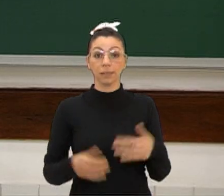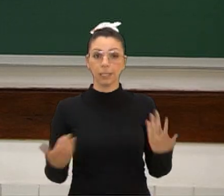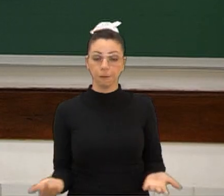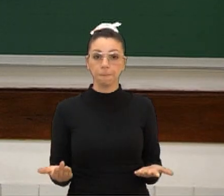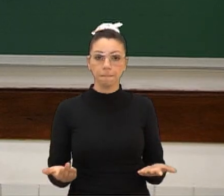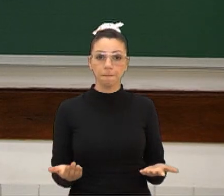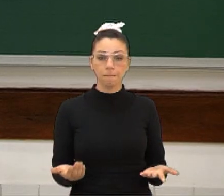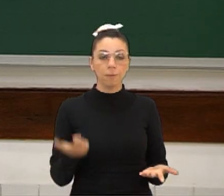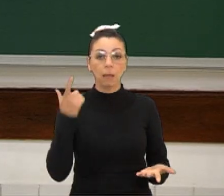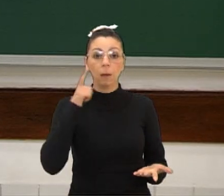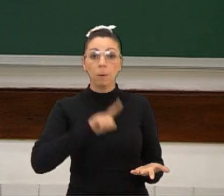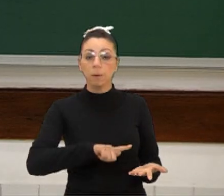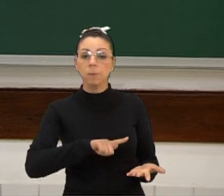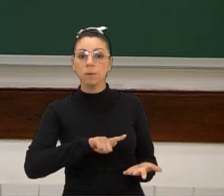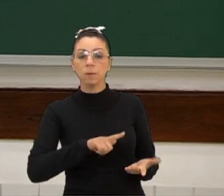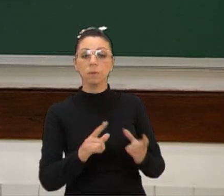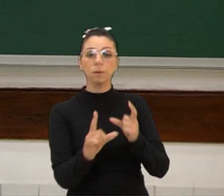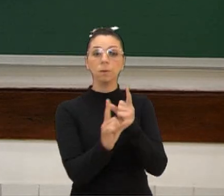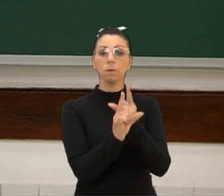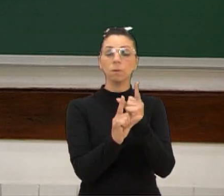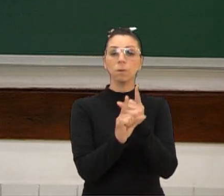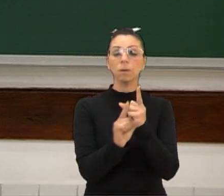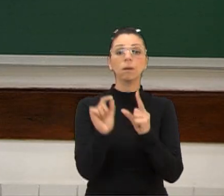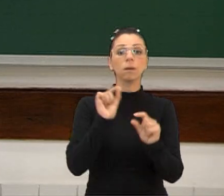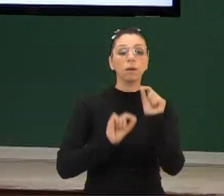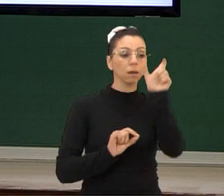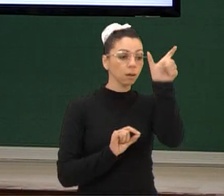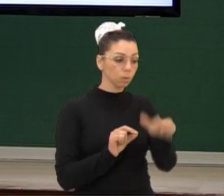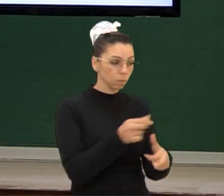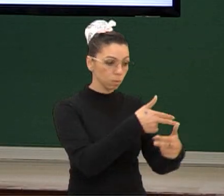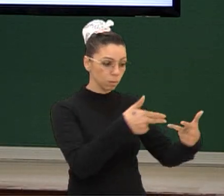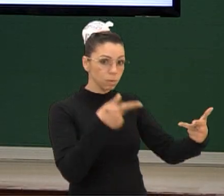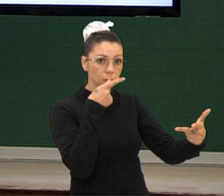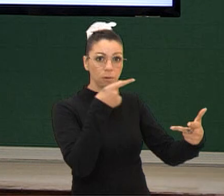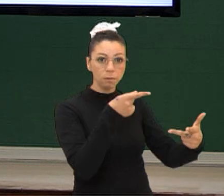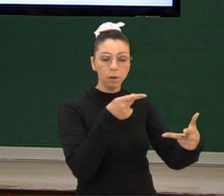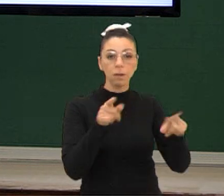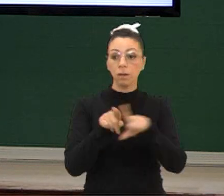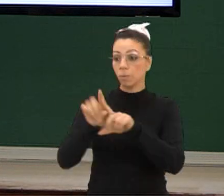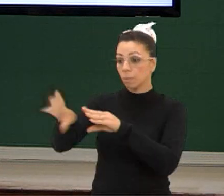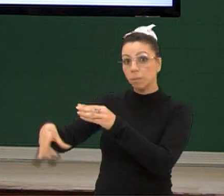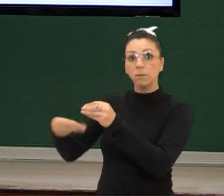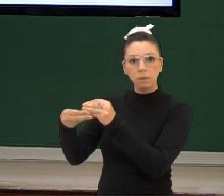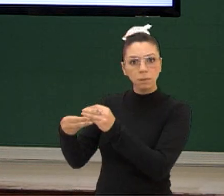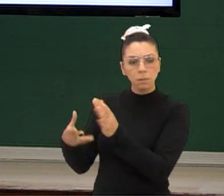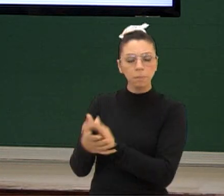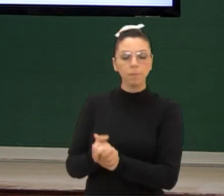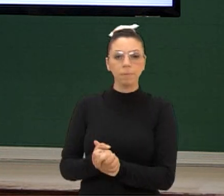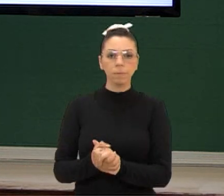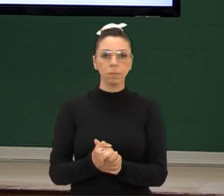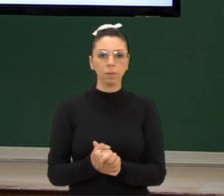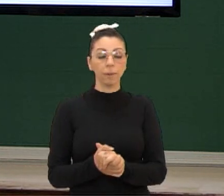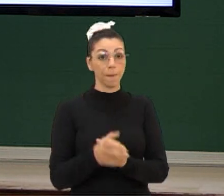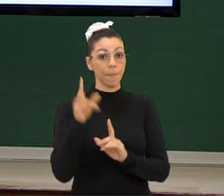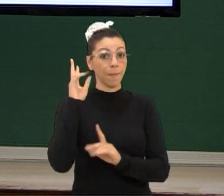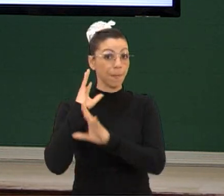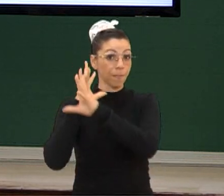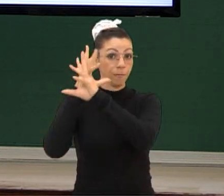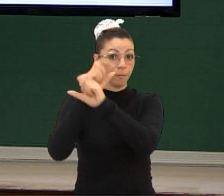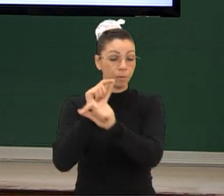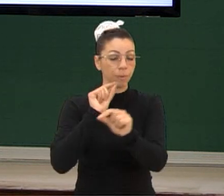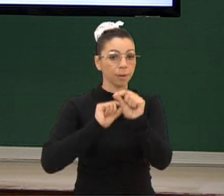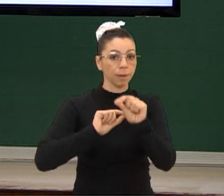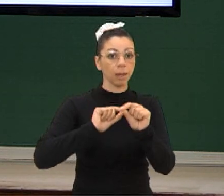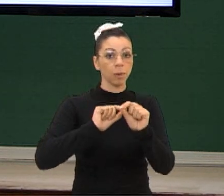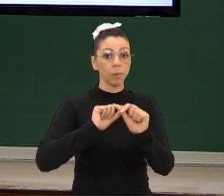Então, conseguiram aí encontrar quem é o sujeito da fala e qual o predicado? Vou lembrá-los que tudo aquilo que não